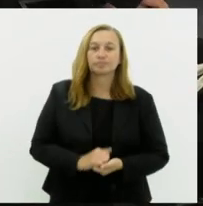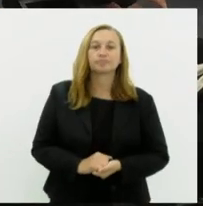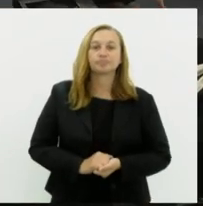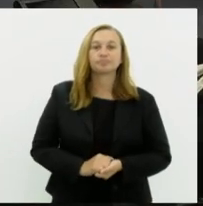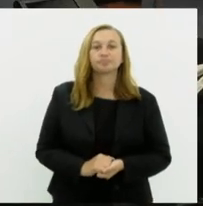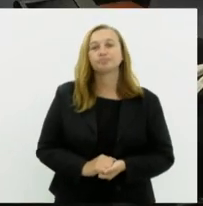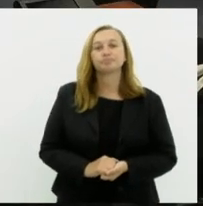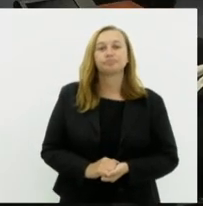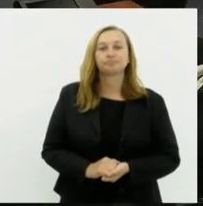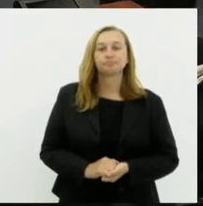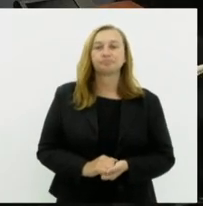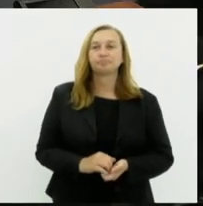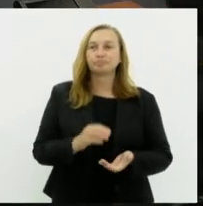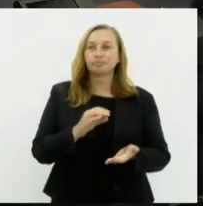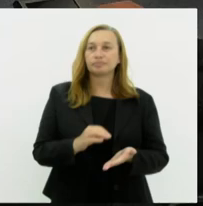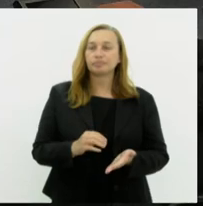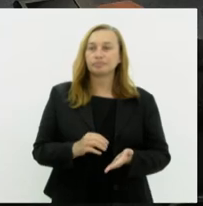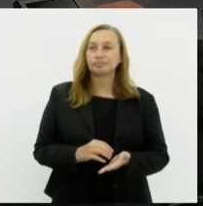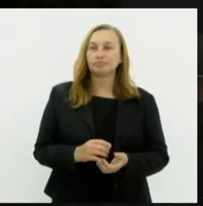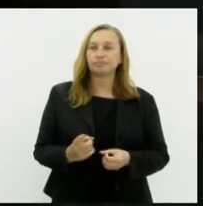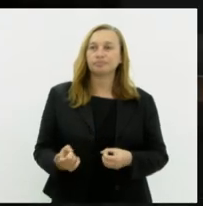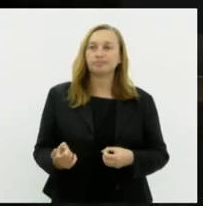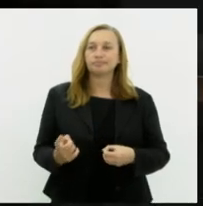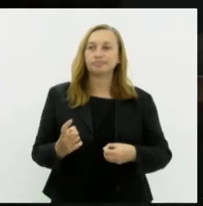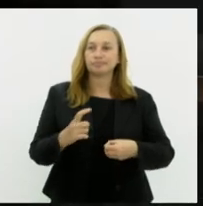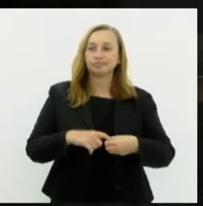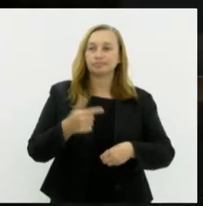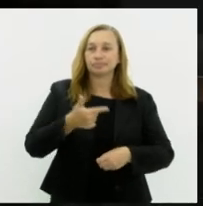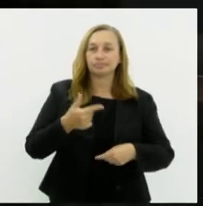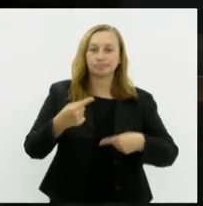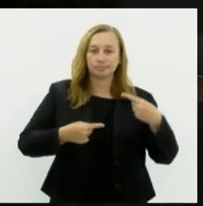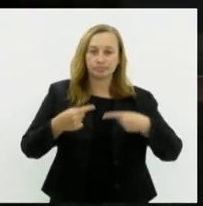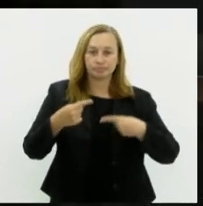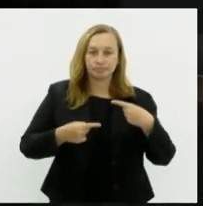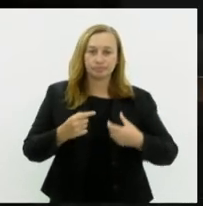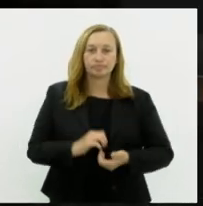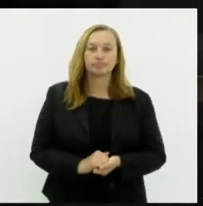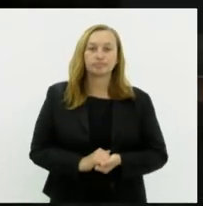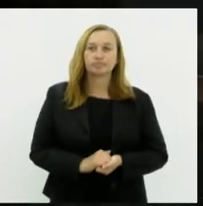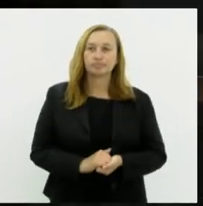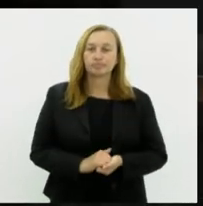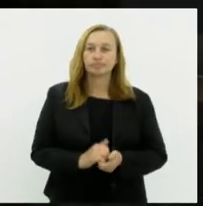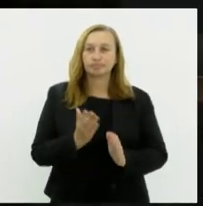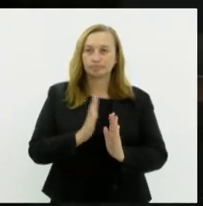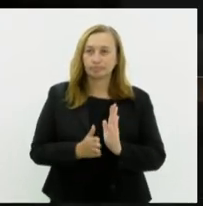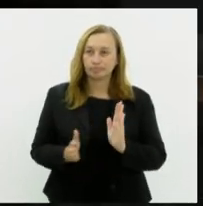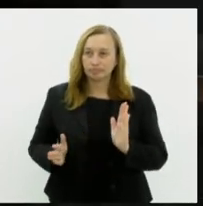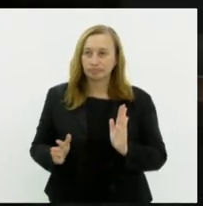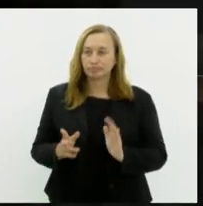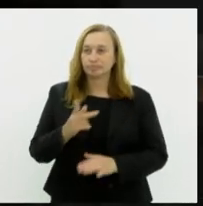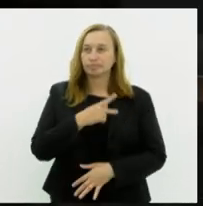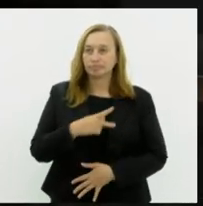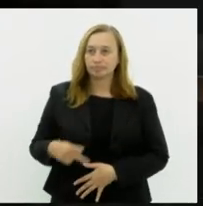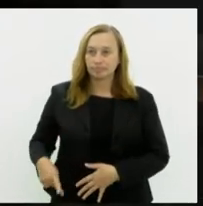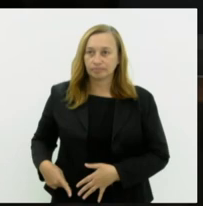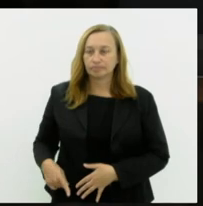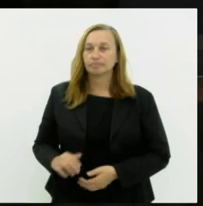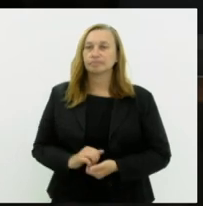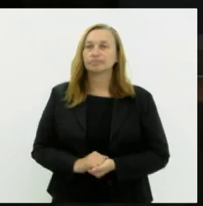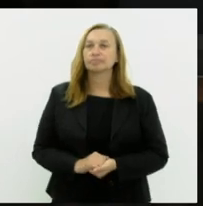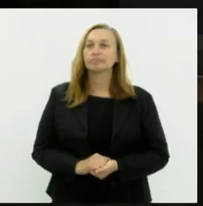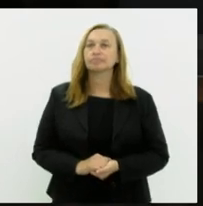Aprovado. Vai a redação do vencido para a segunda discussão. Pela ordem, presidente. Pela